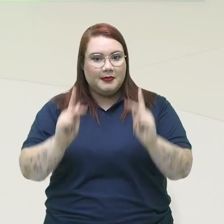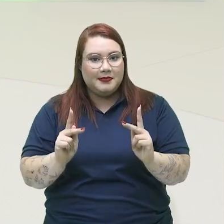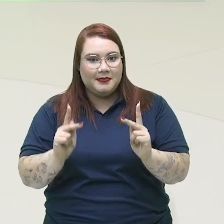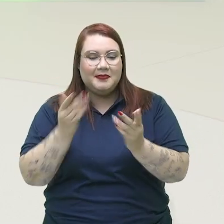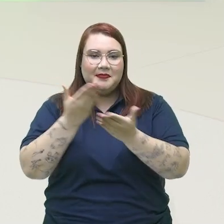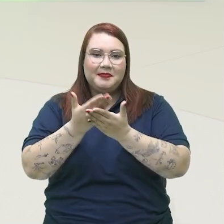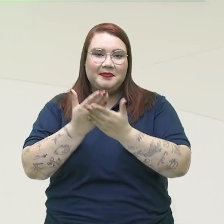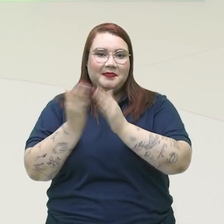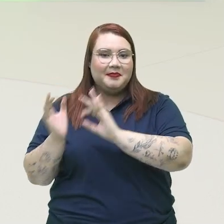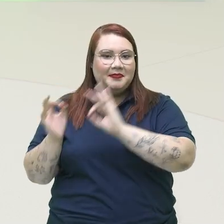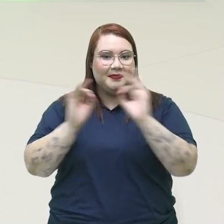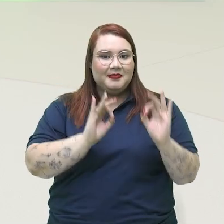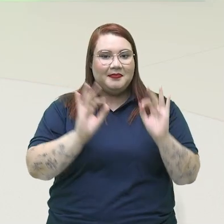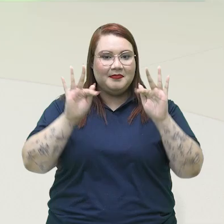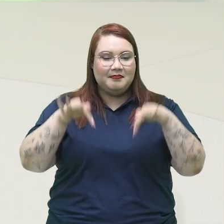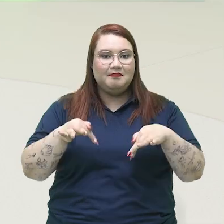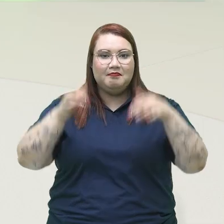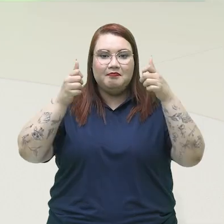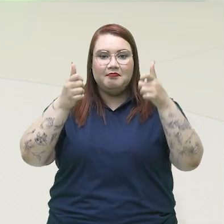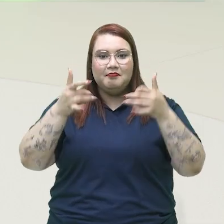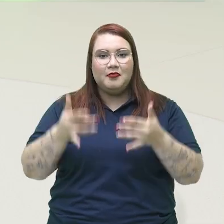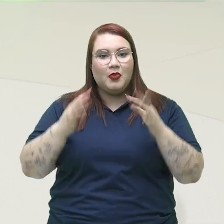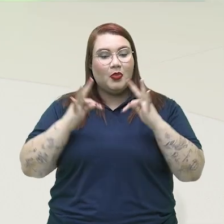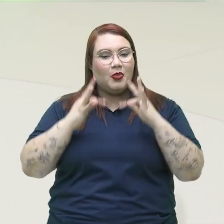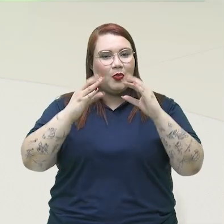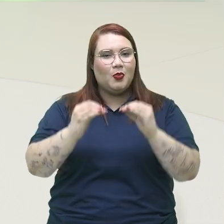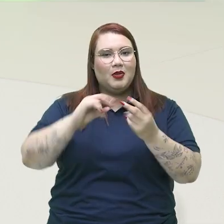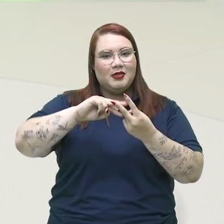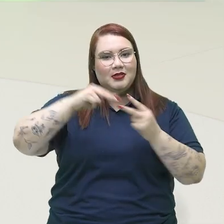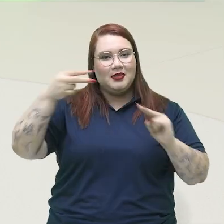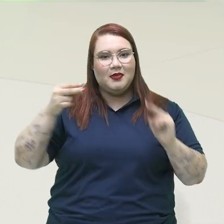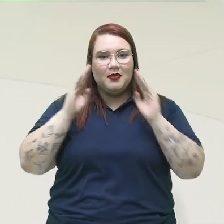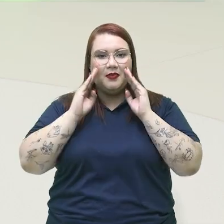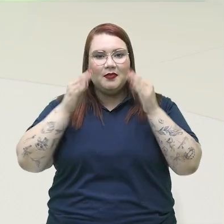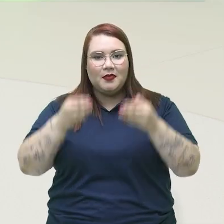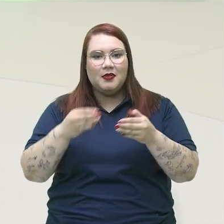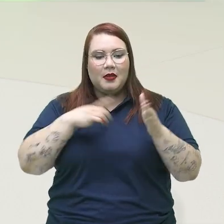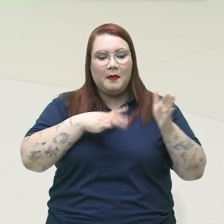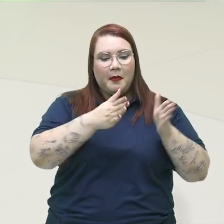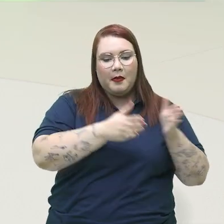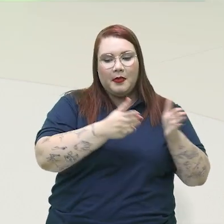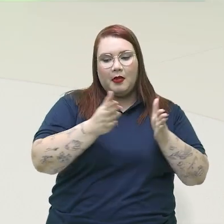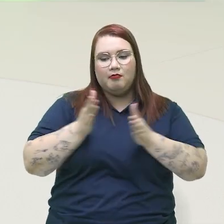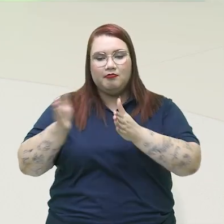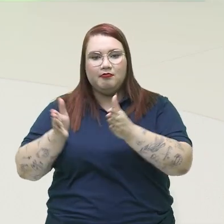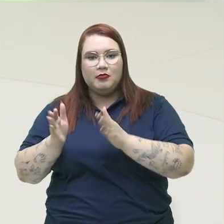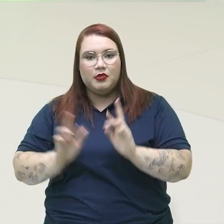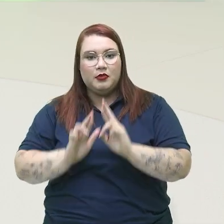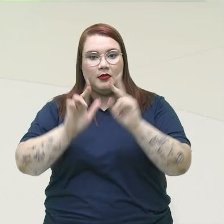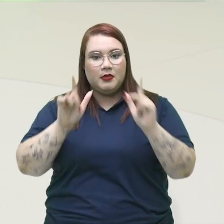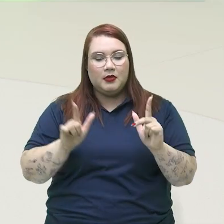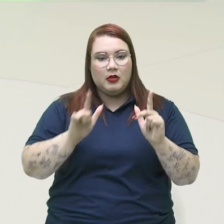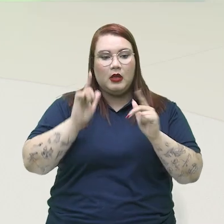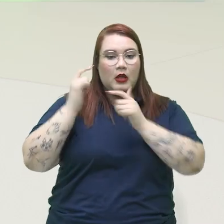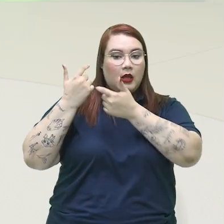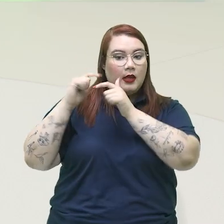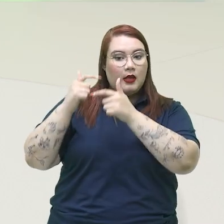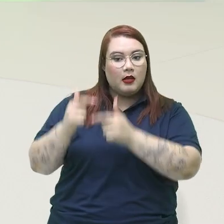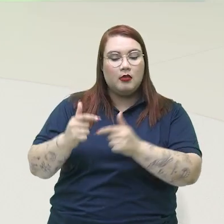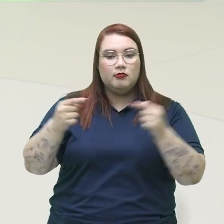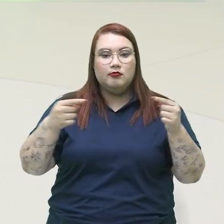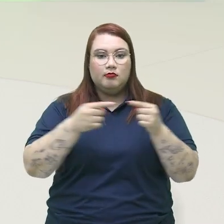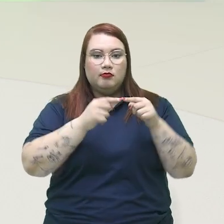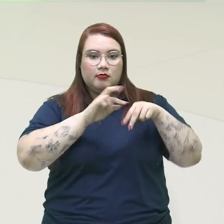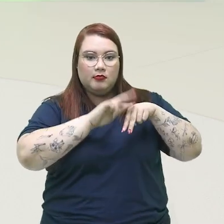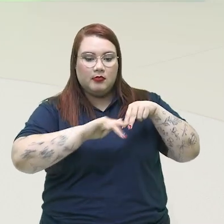essa foi a nossa aula de hoje, né, falando tudo sobre genética, com 2 momentos bem diferentes, né, herança ligada ao